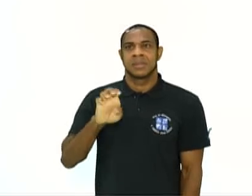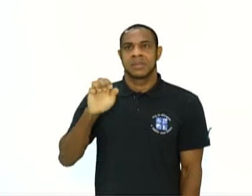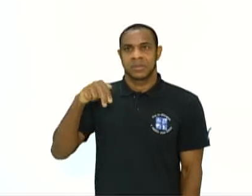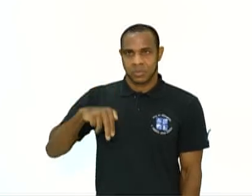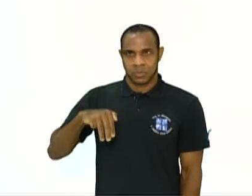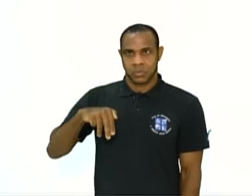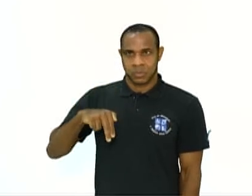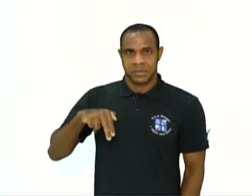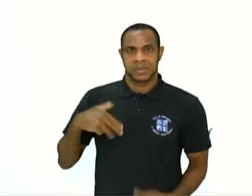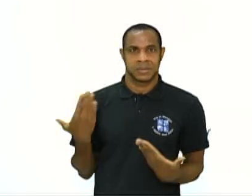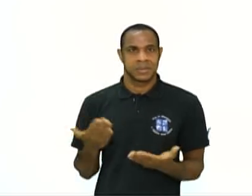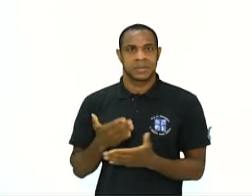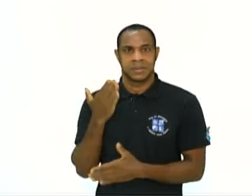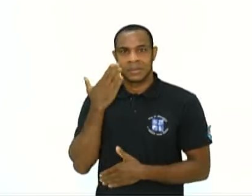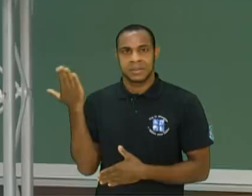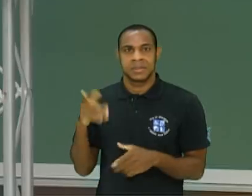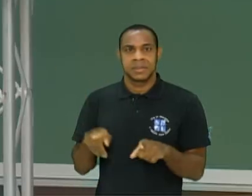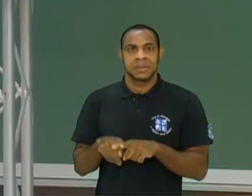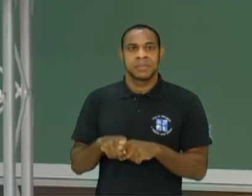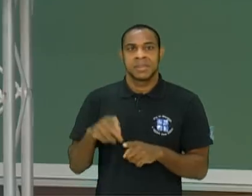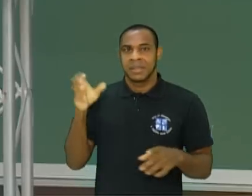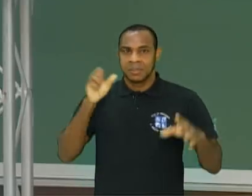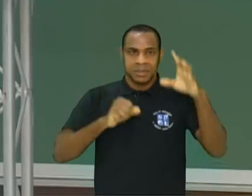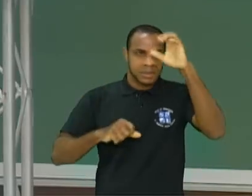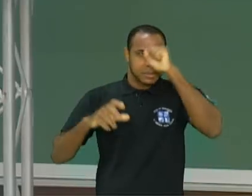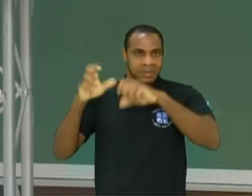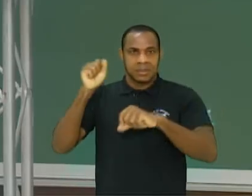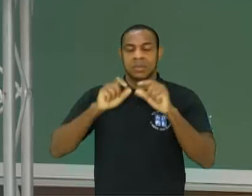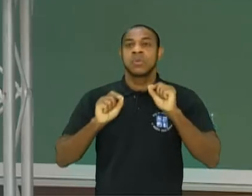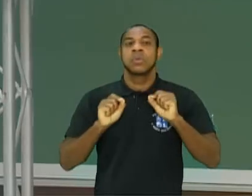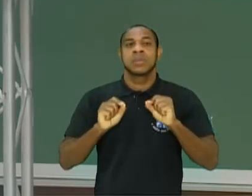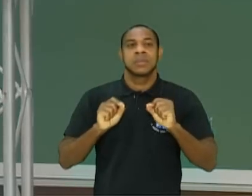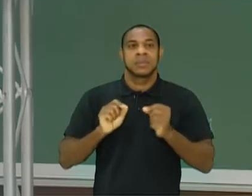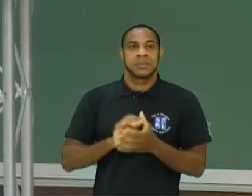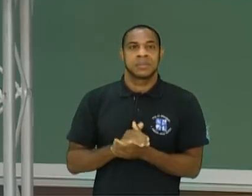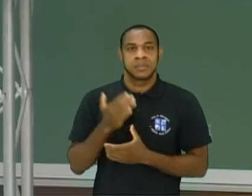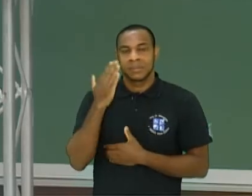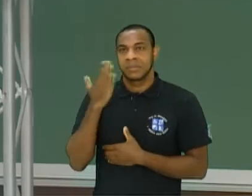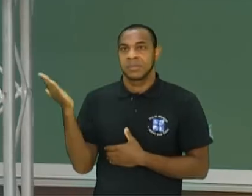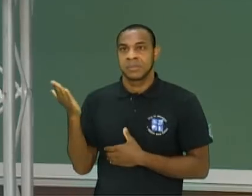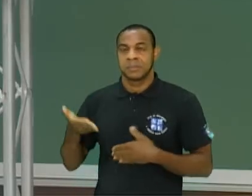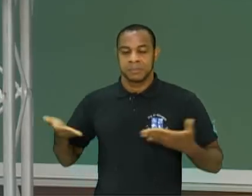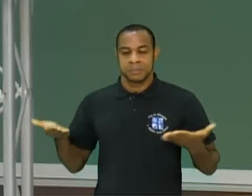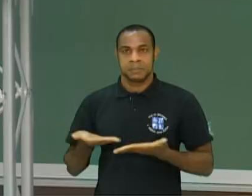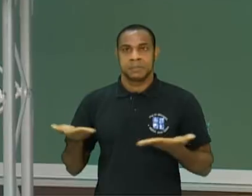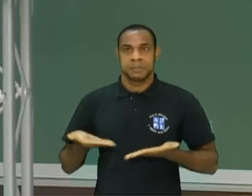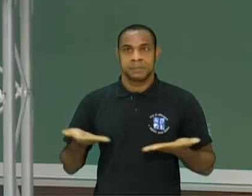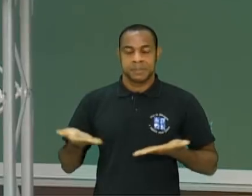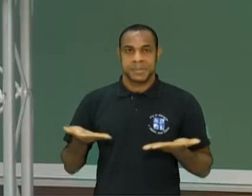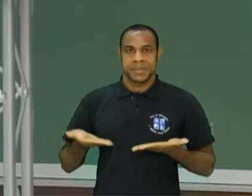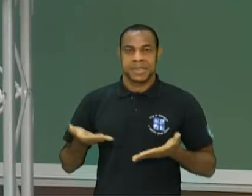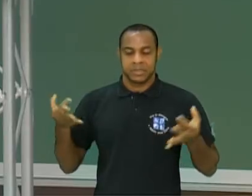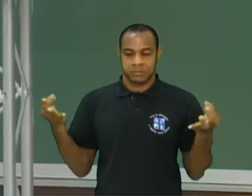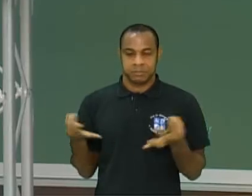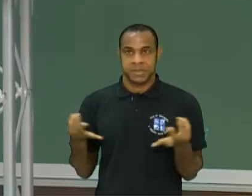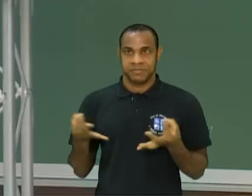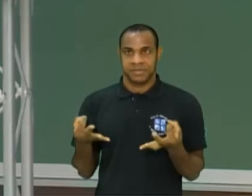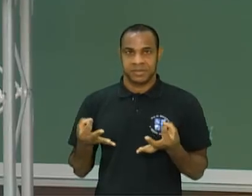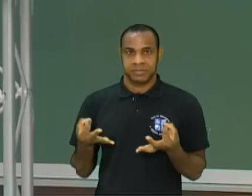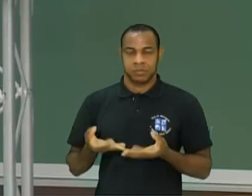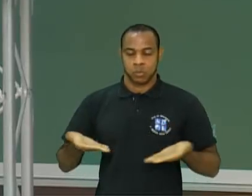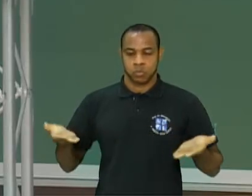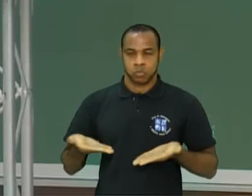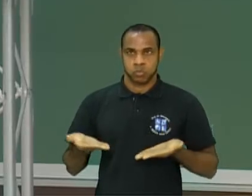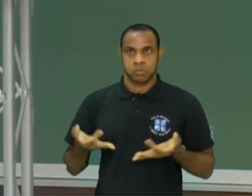E aprendemos um pouco mais sobre o Present Perfect, que é o presente perfeito, um tempo verbal muito utilizado na